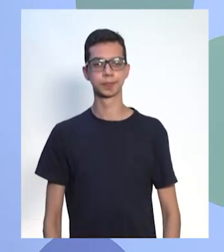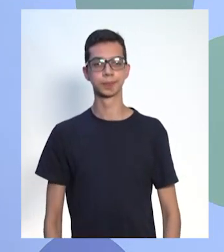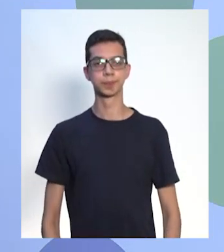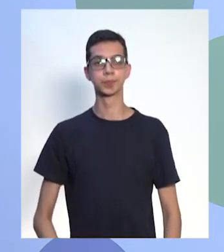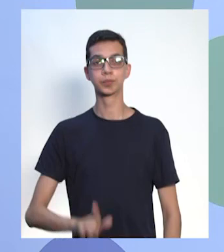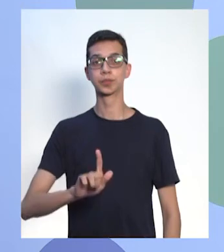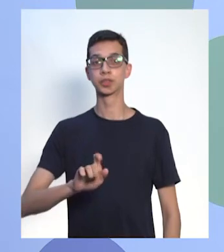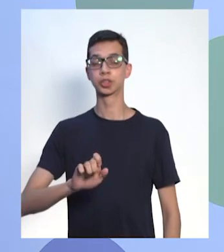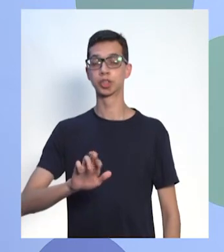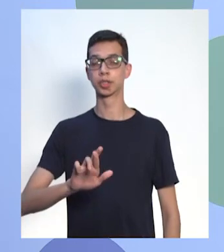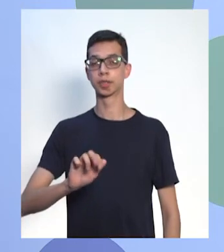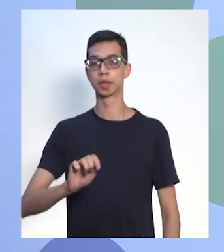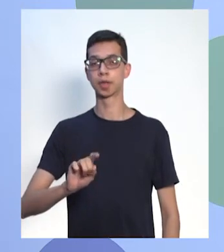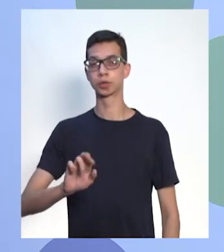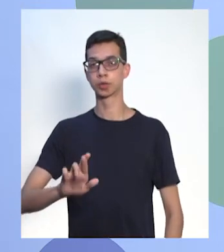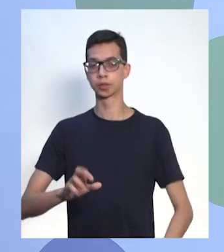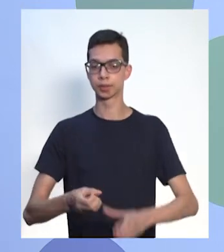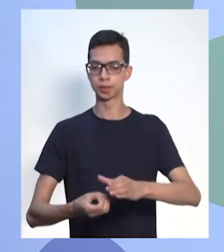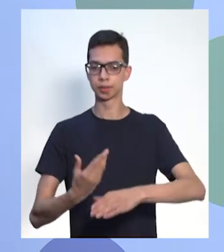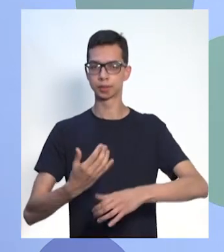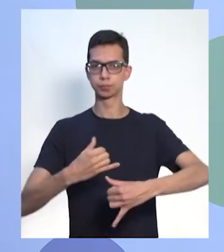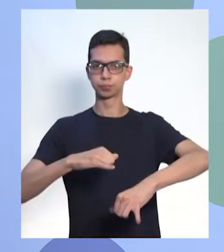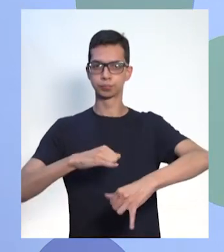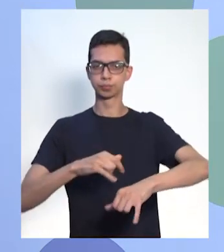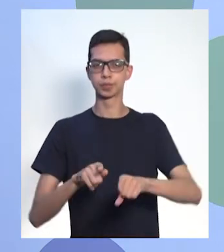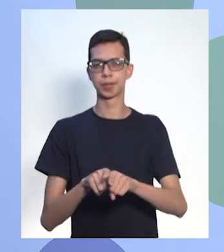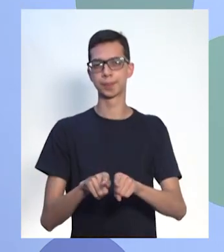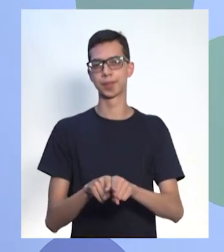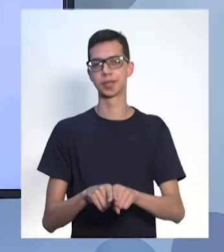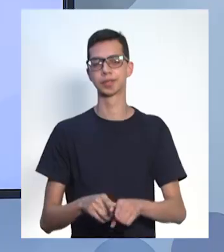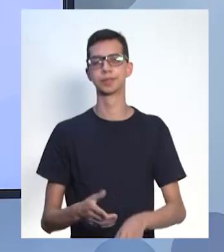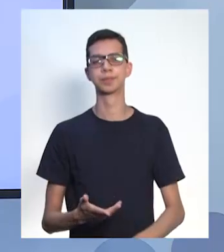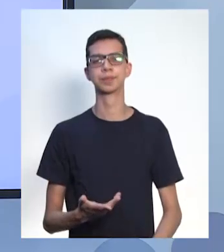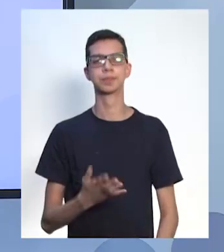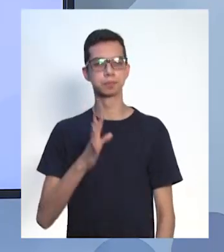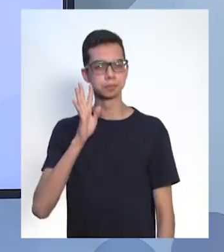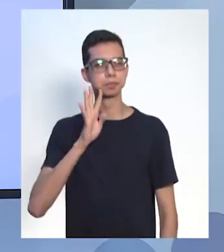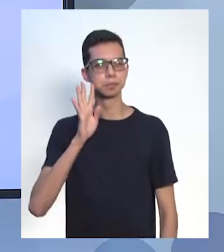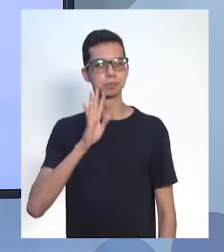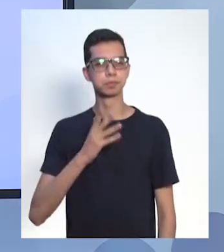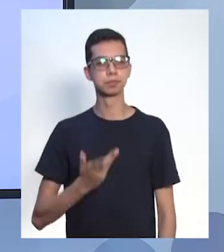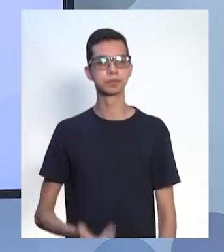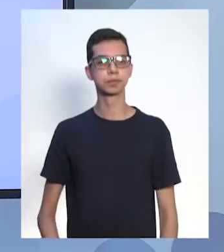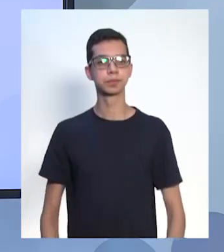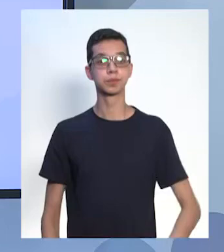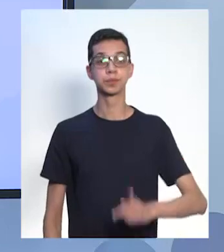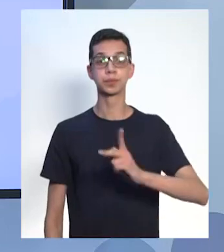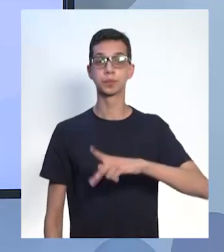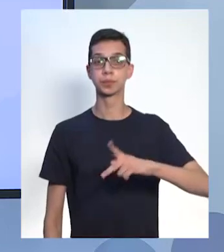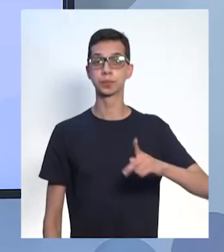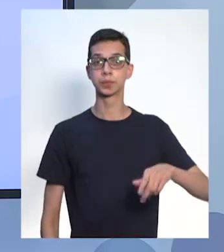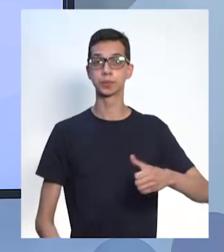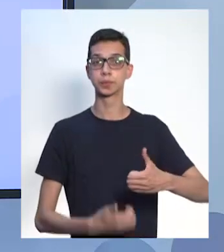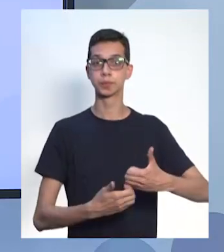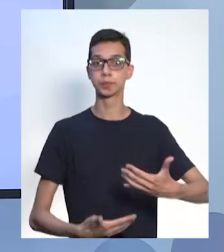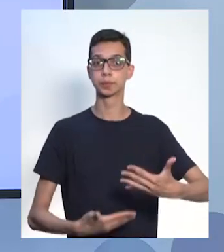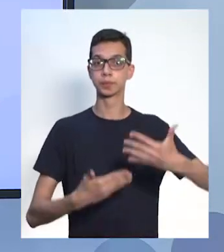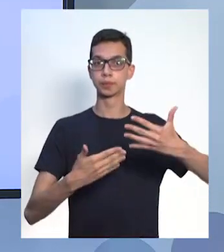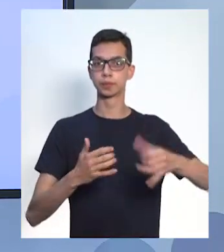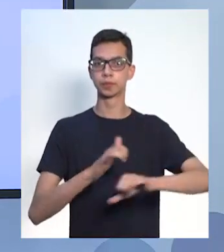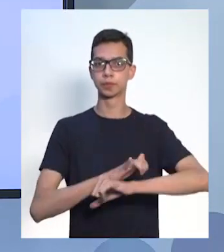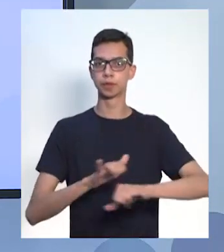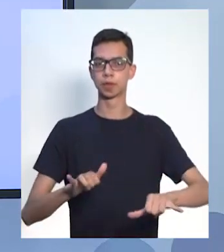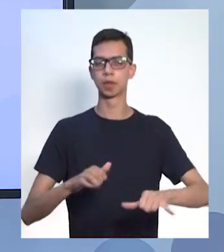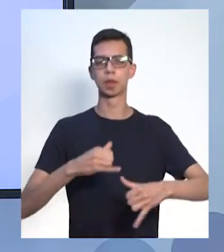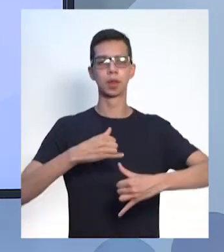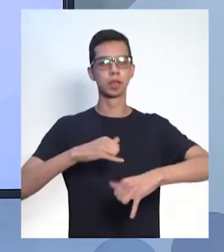coloca bacana. Bem, já encontrei aqui também os professores comentando aqui. Emílio da a energia fotovoltaica, muito